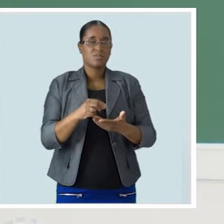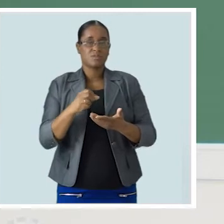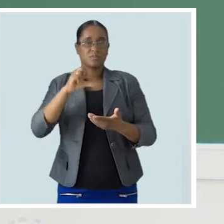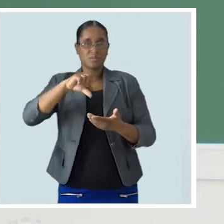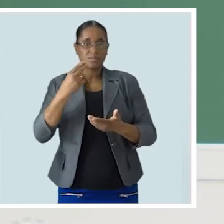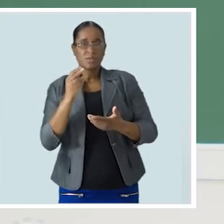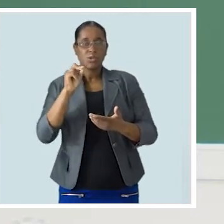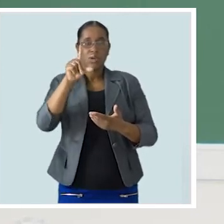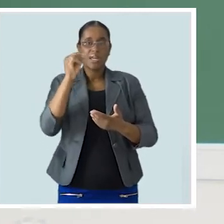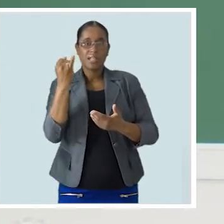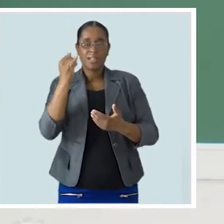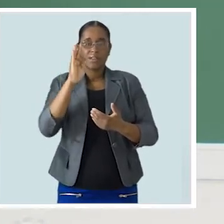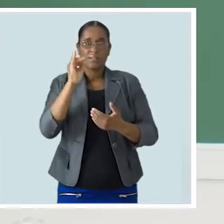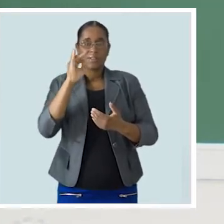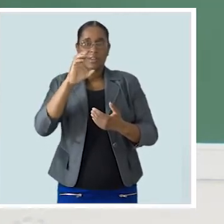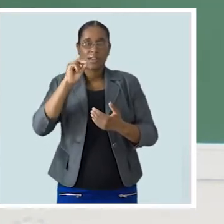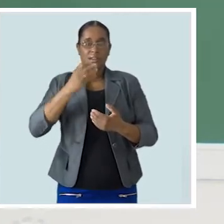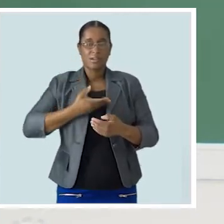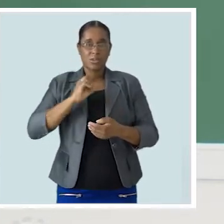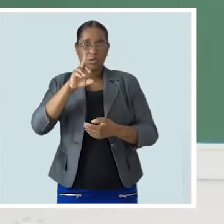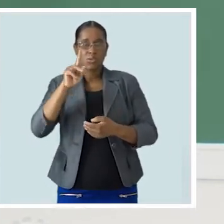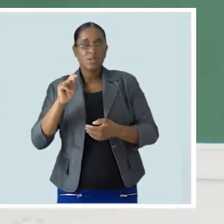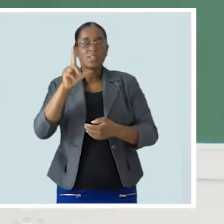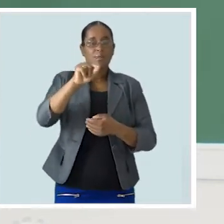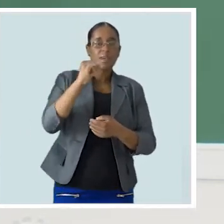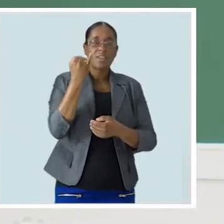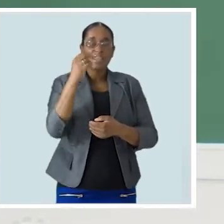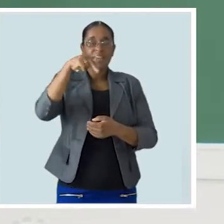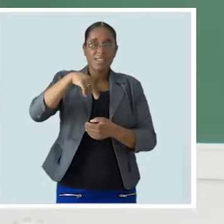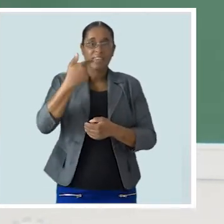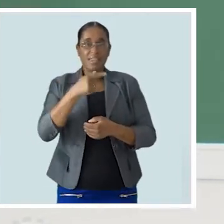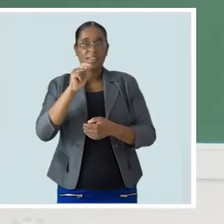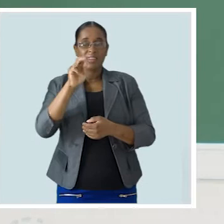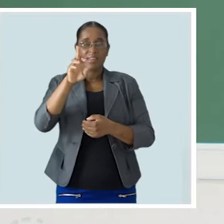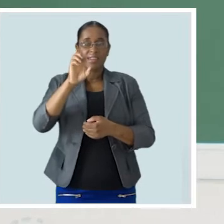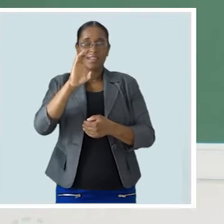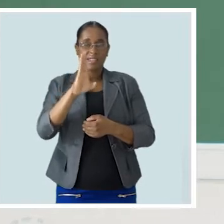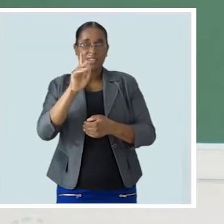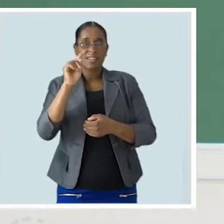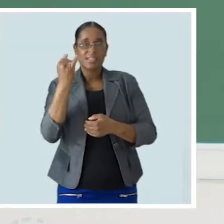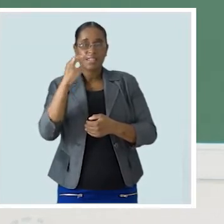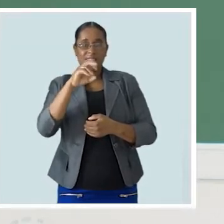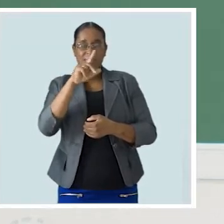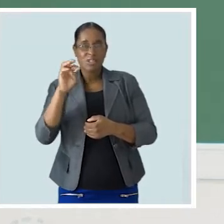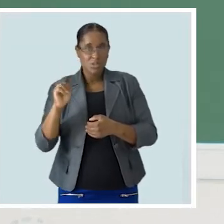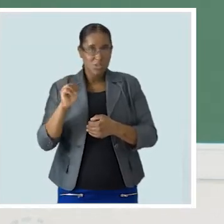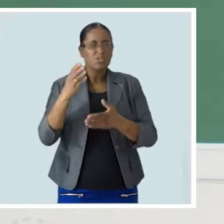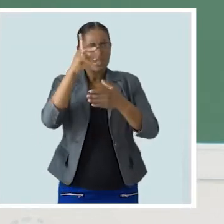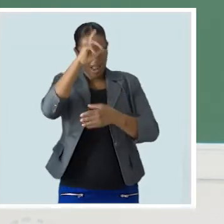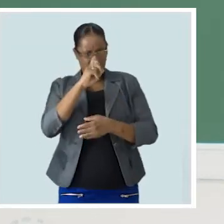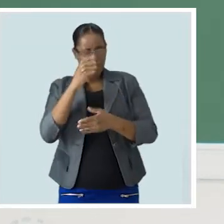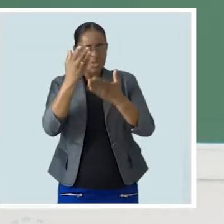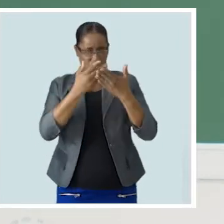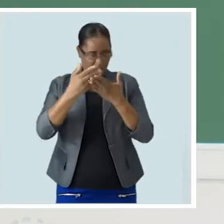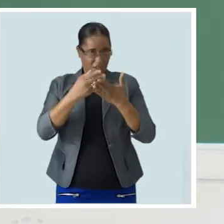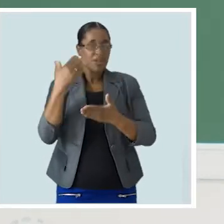e as interjeições. Já se lembram disto? Estudaram nas aulas presenciais. Apenas uma revisão. Como